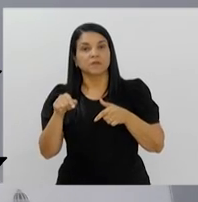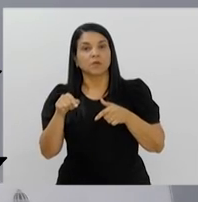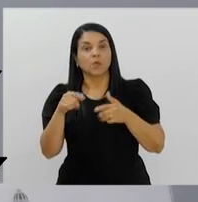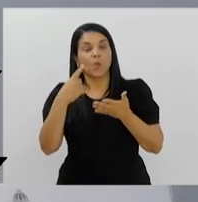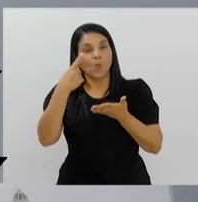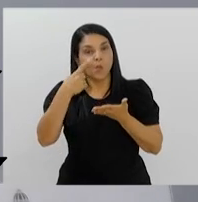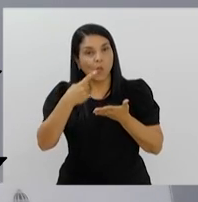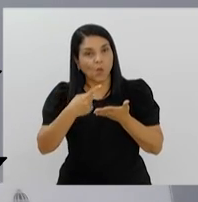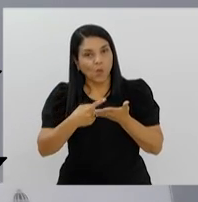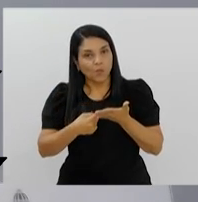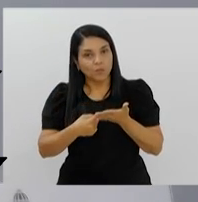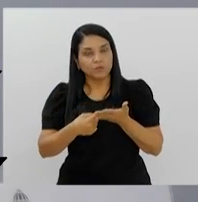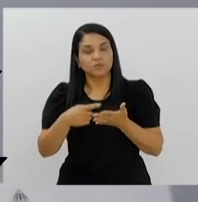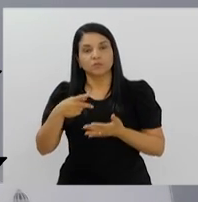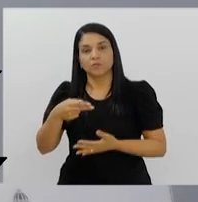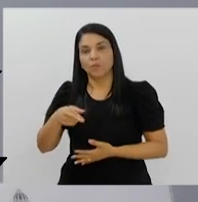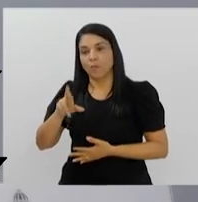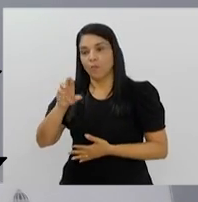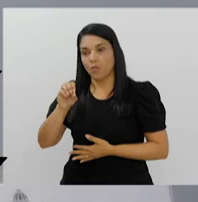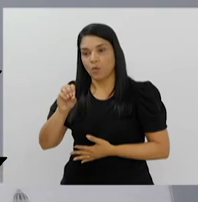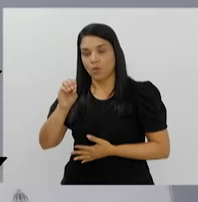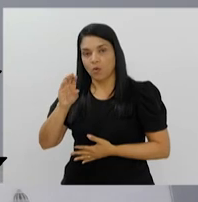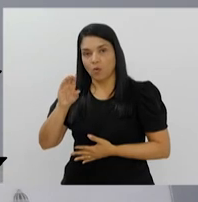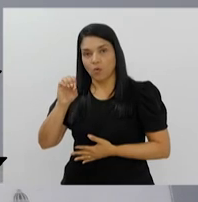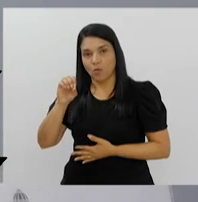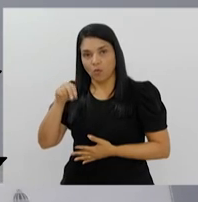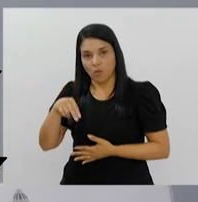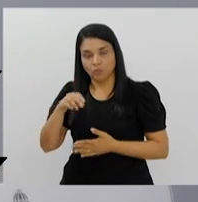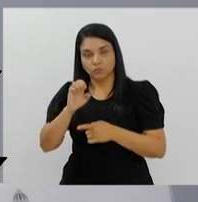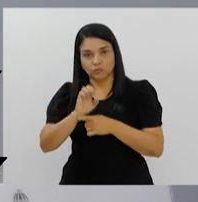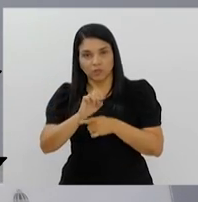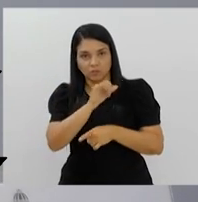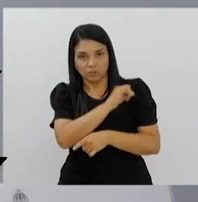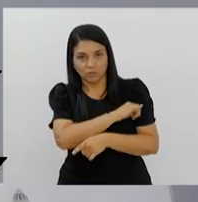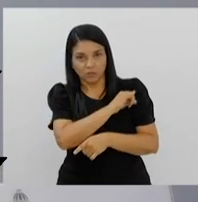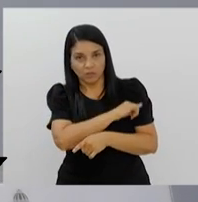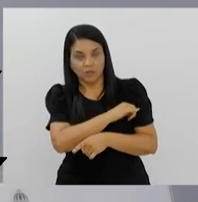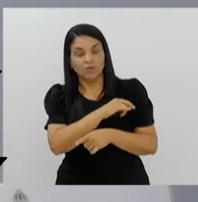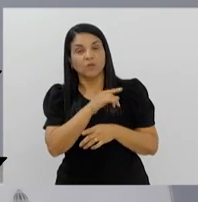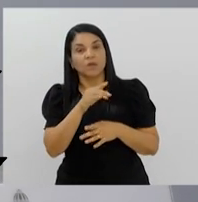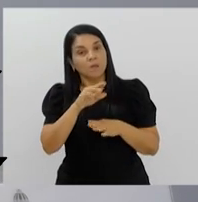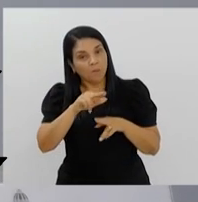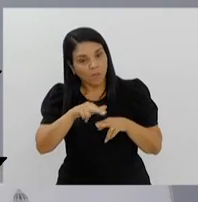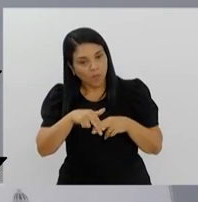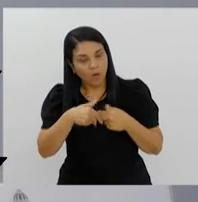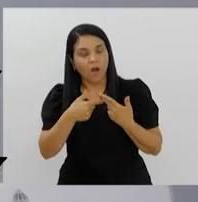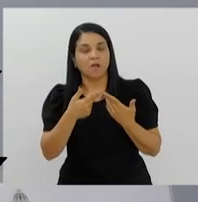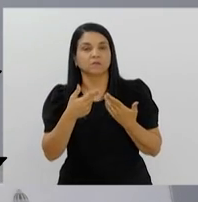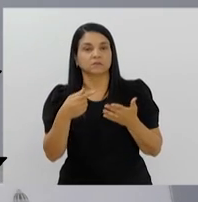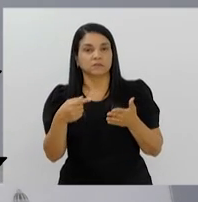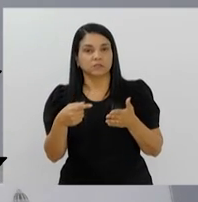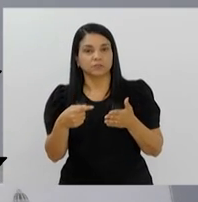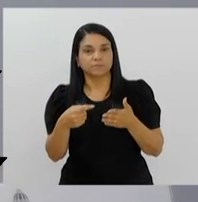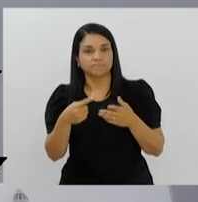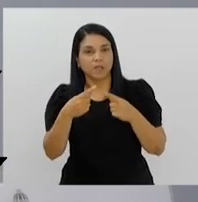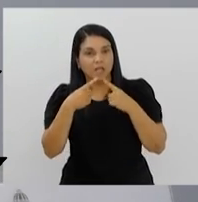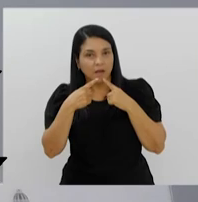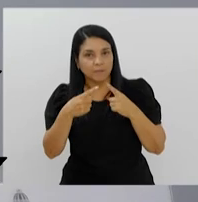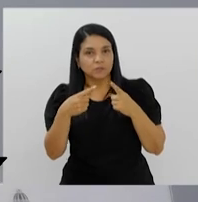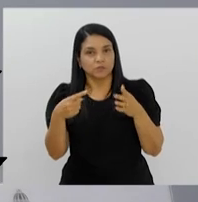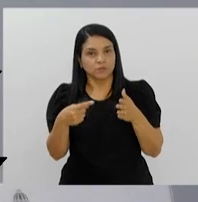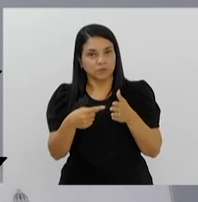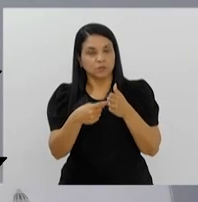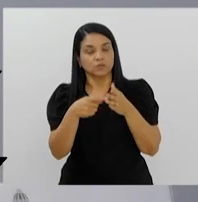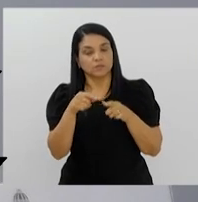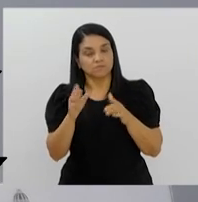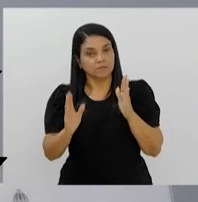compromisso com o Procom do Estado do Rio de Janeiro em razão justamente dessas demandas e nessa ocasião foi reforçado